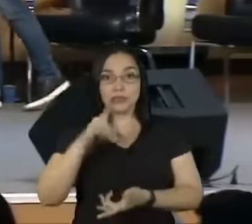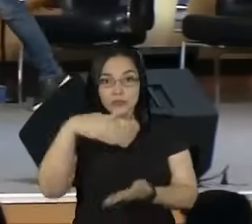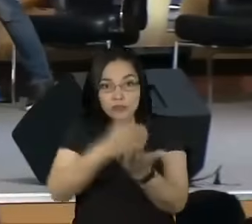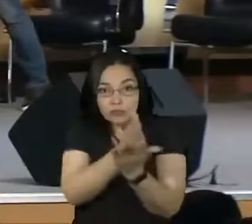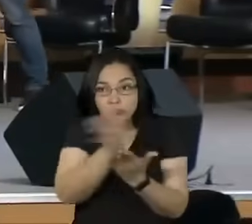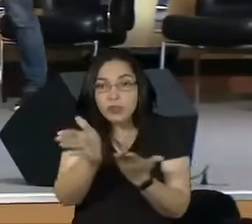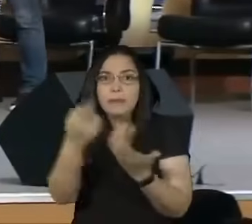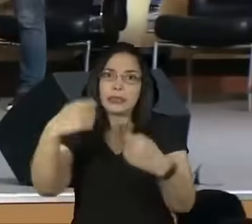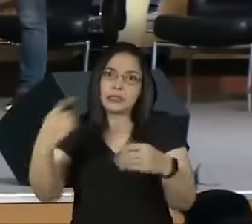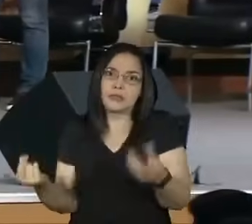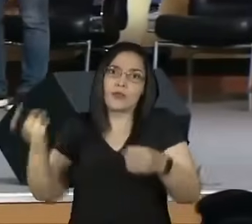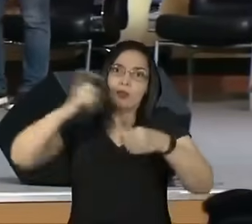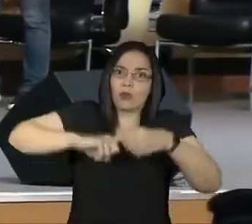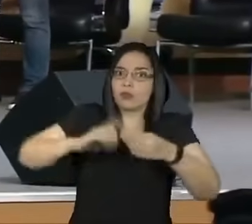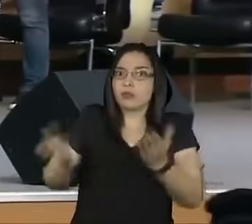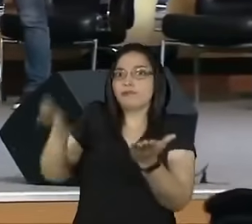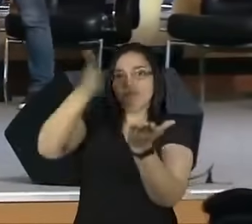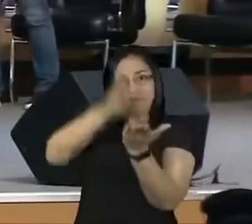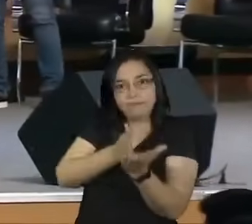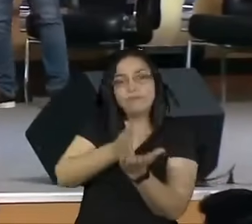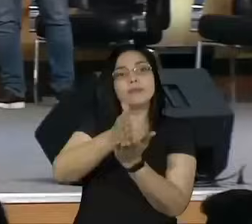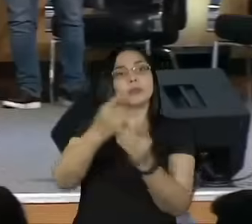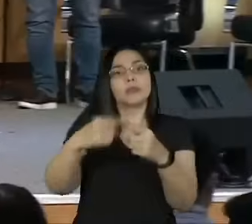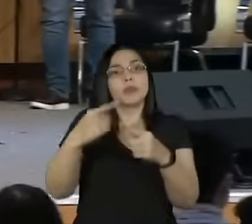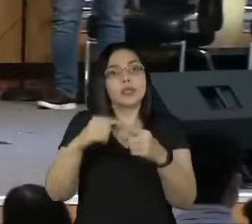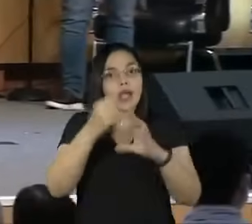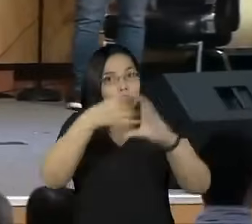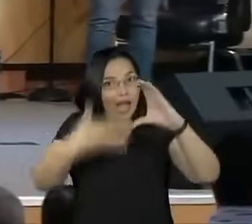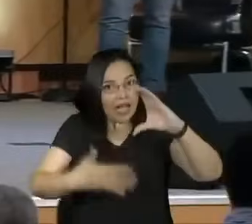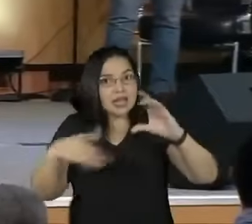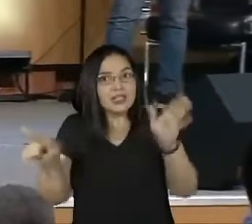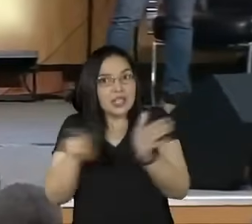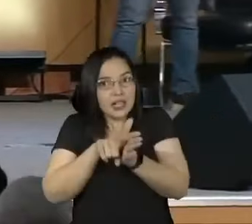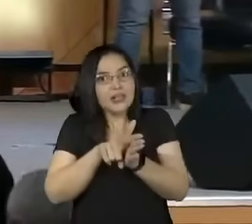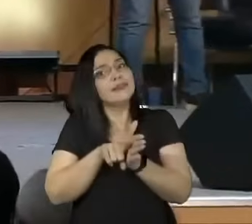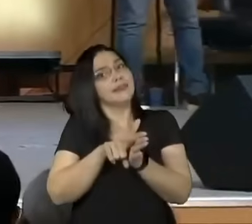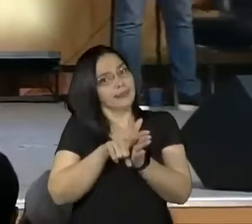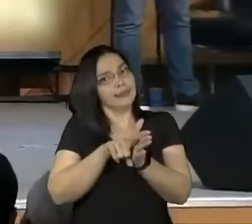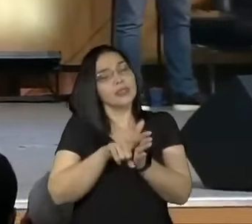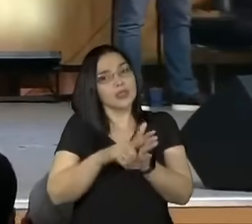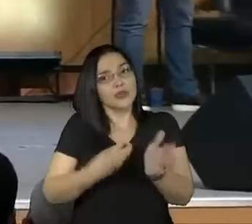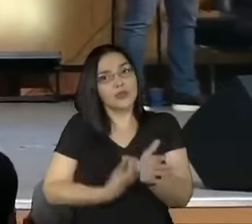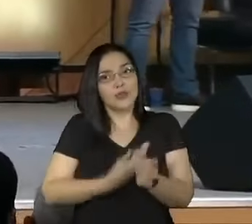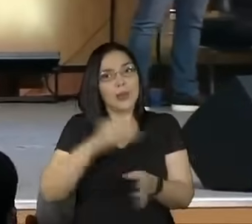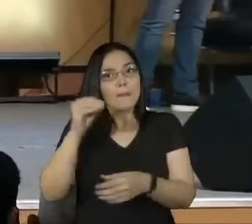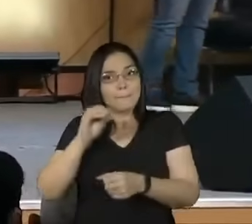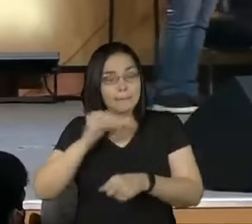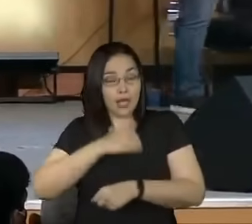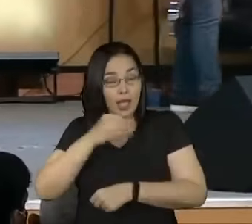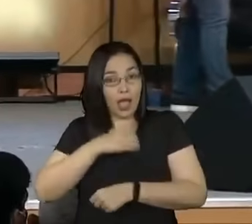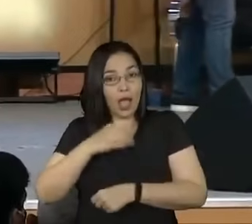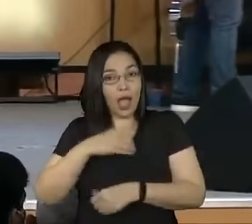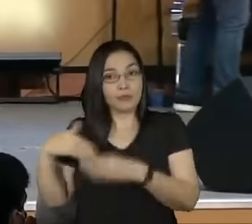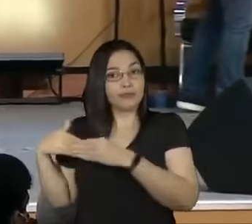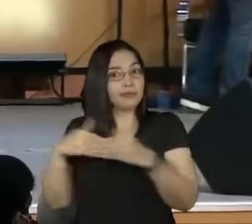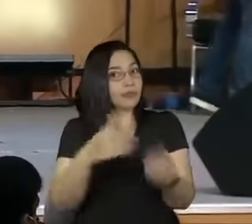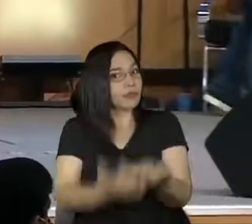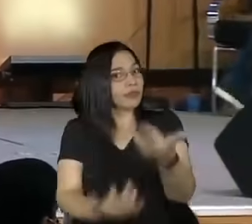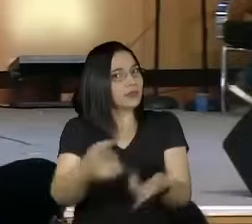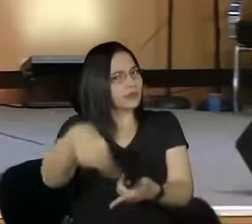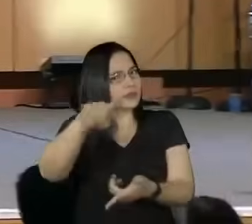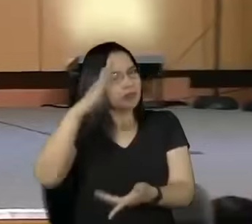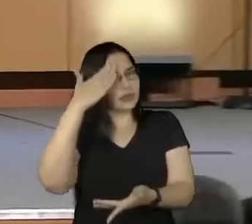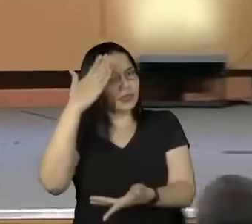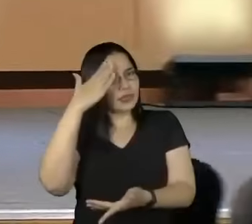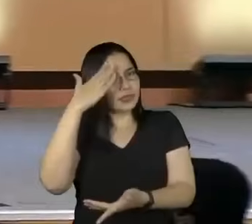precisa voltar porque essa característica negativa de vida de Pecado vai levar você para inferno você sabe o que que eu